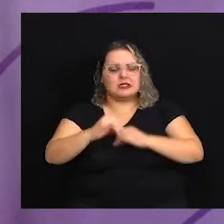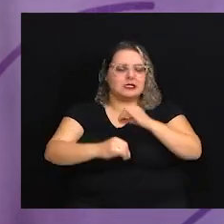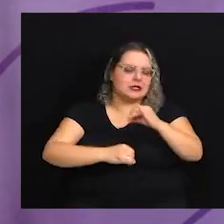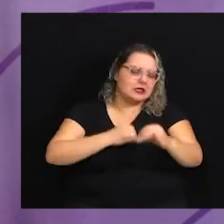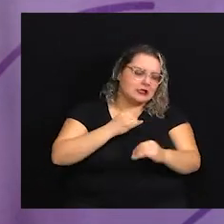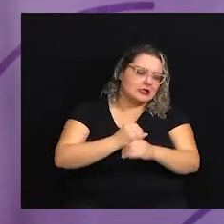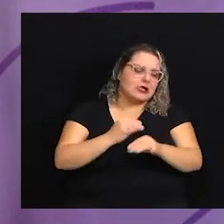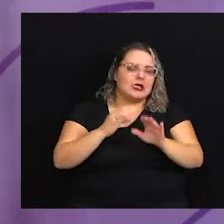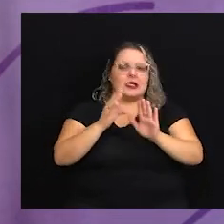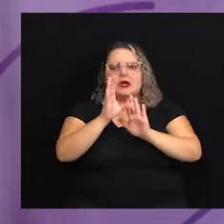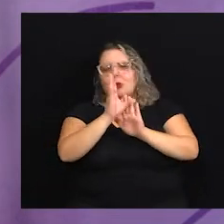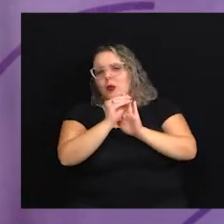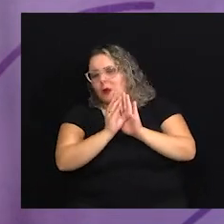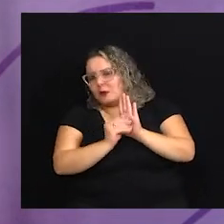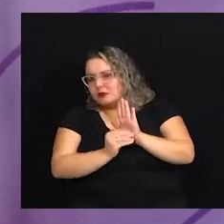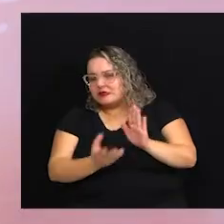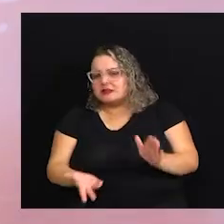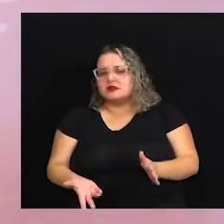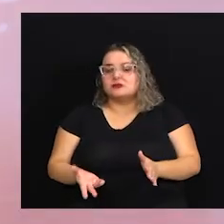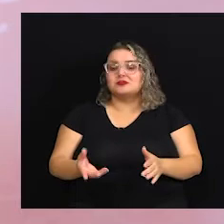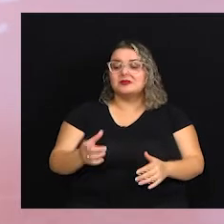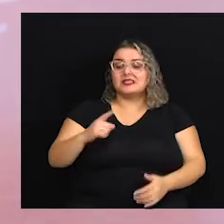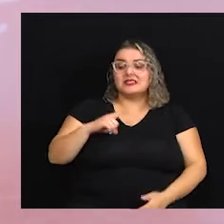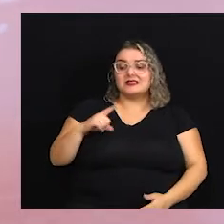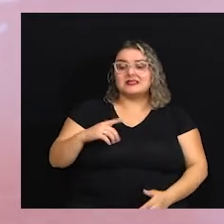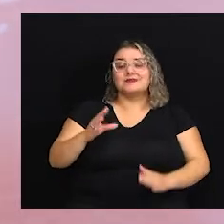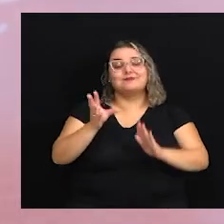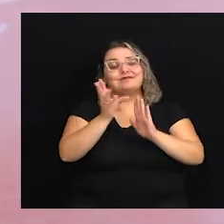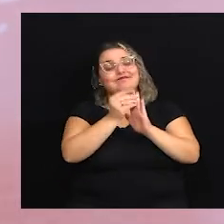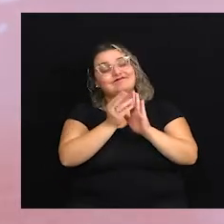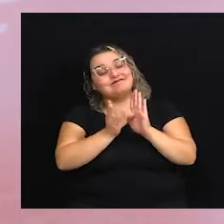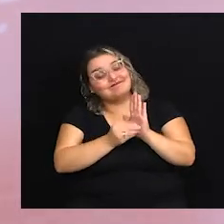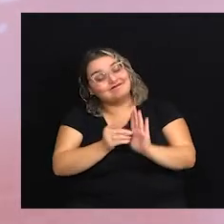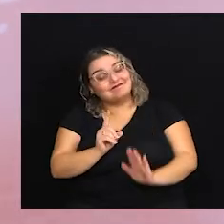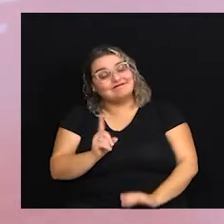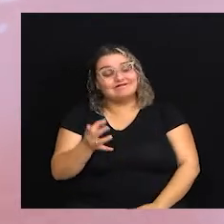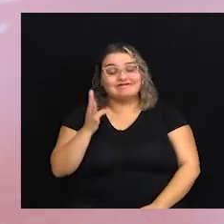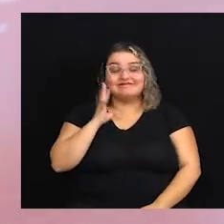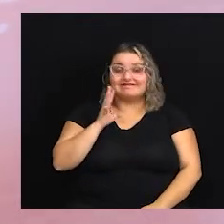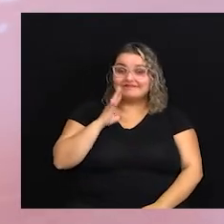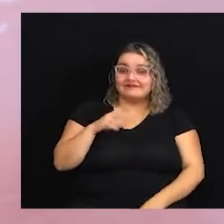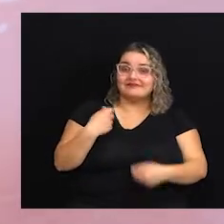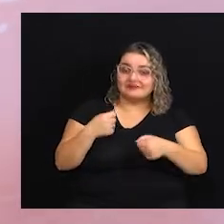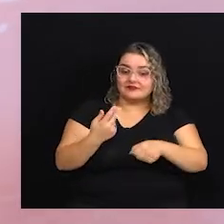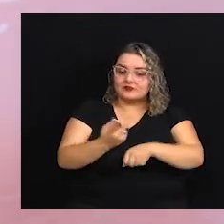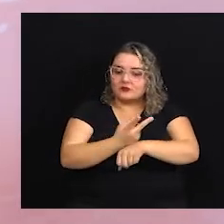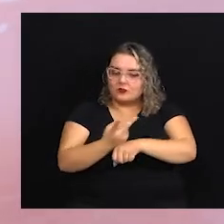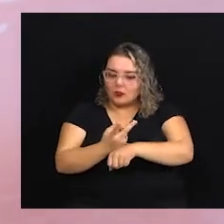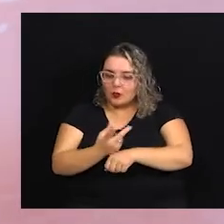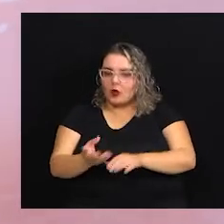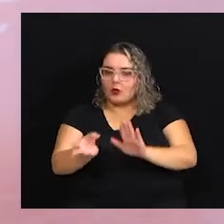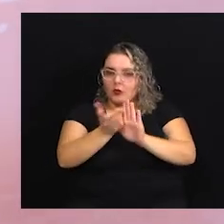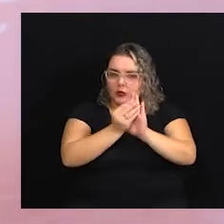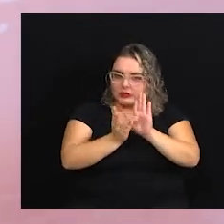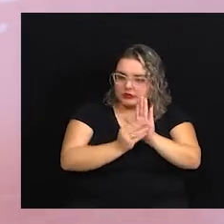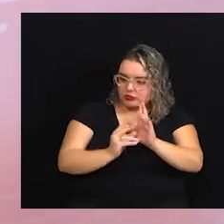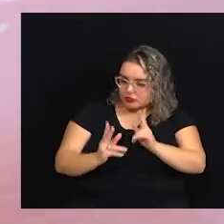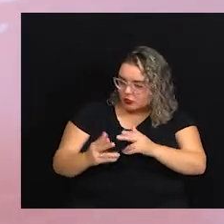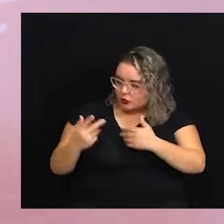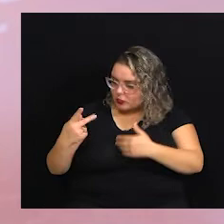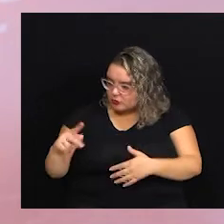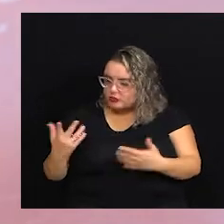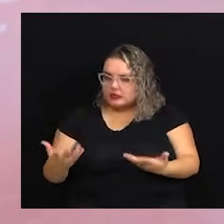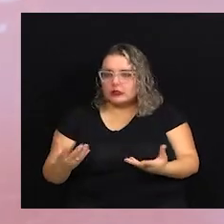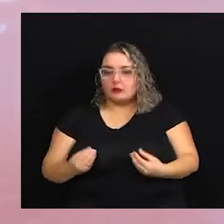tem a internet, tem muito conteúdo, mas ainda tem muito conteúdo que não é legal, né? Precisa ir atrás assim de conteúdos